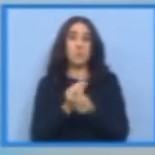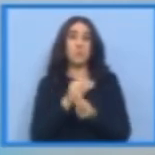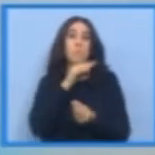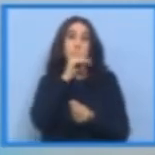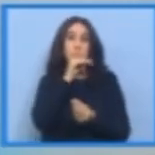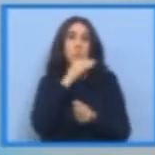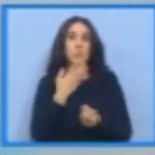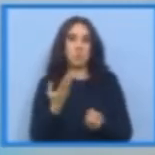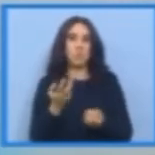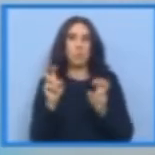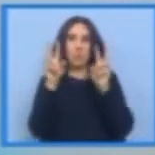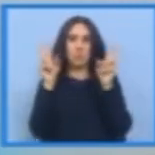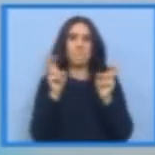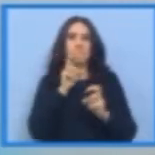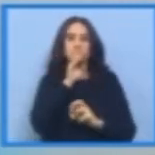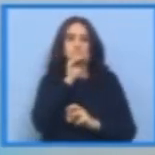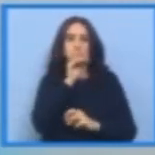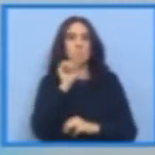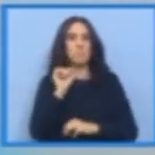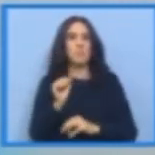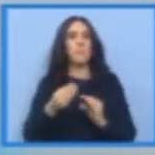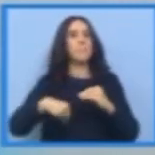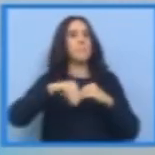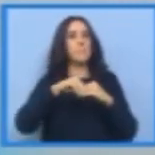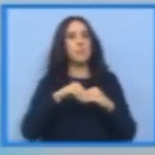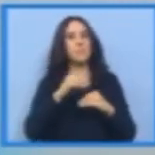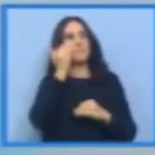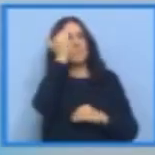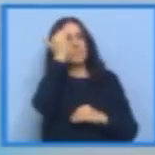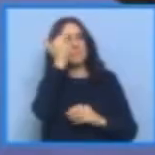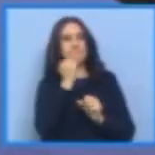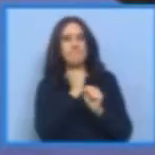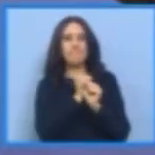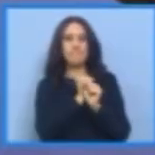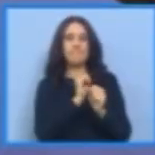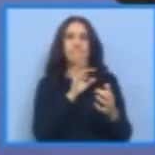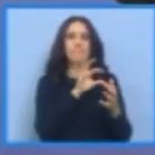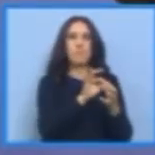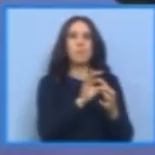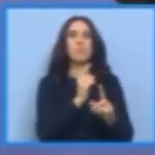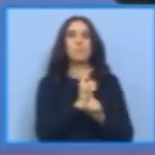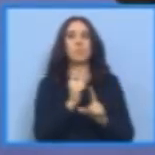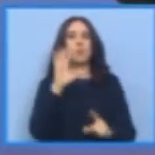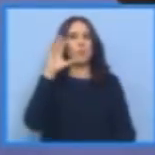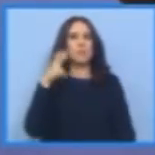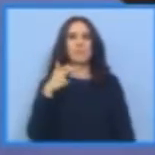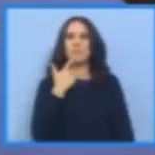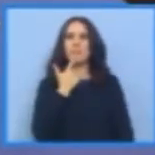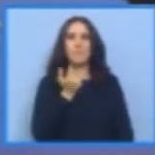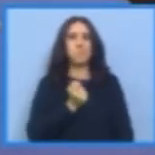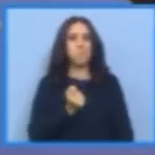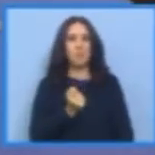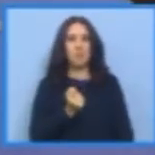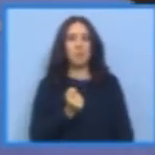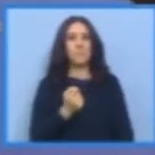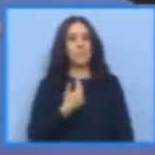porque é um caso de polícia, mas também trabalhar a nível das mentalidades, porque não pode acontecer